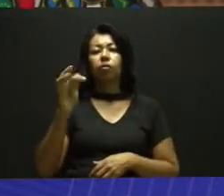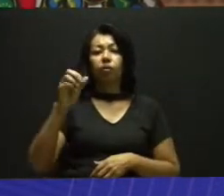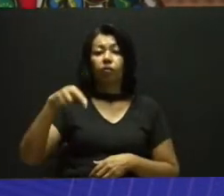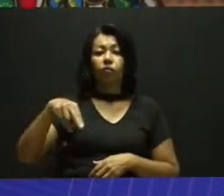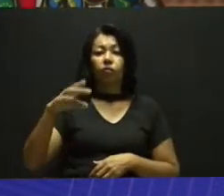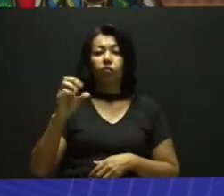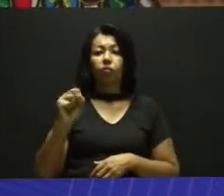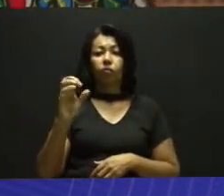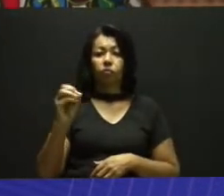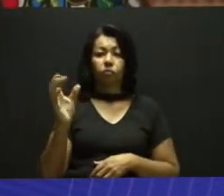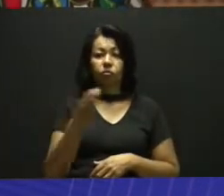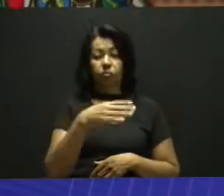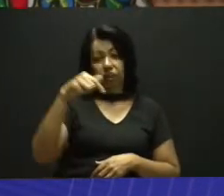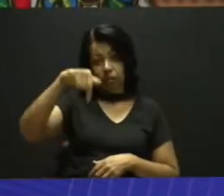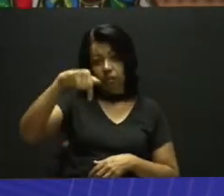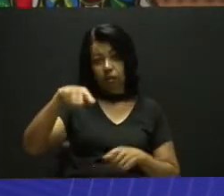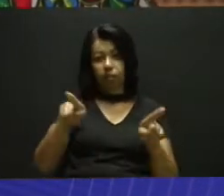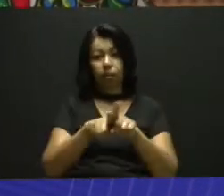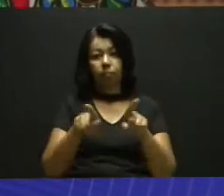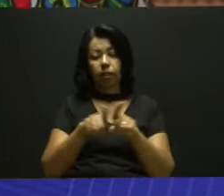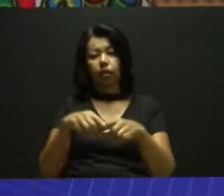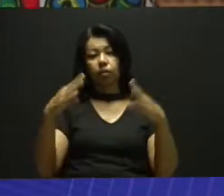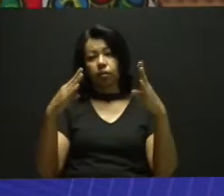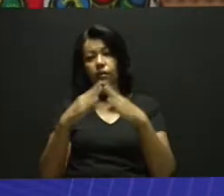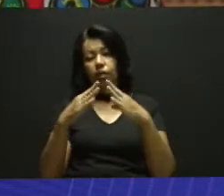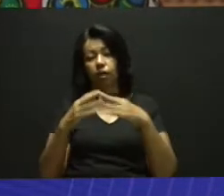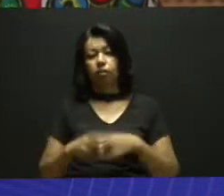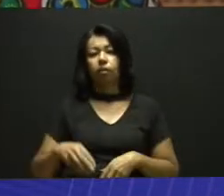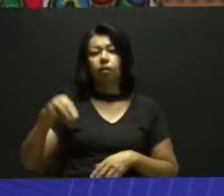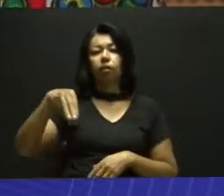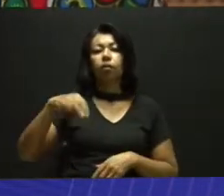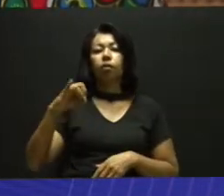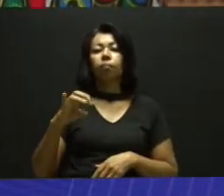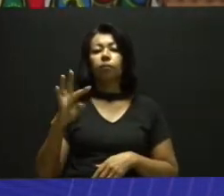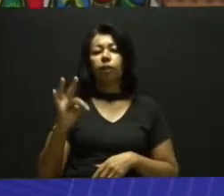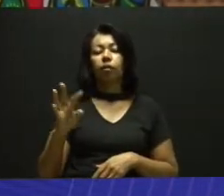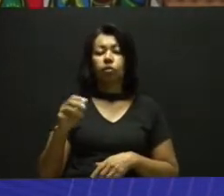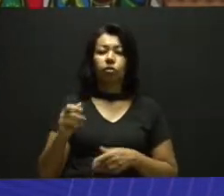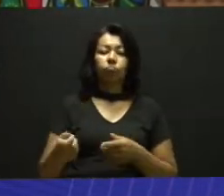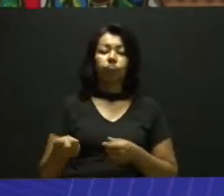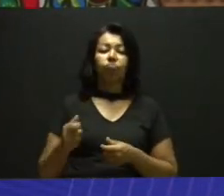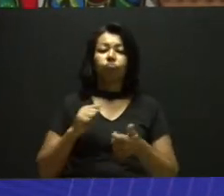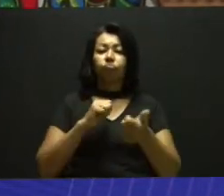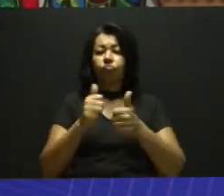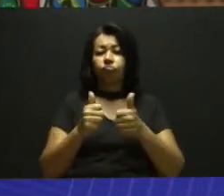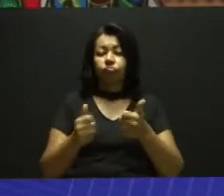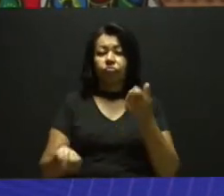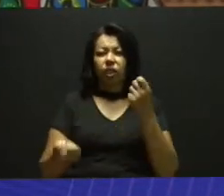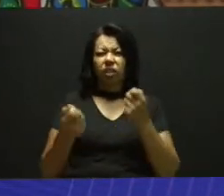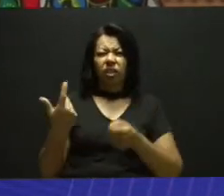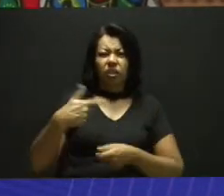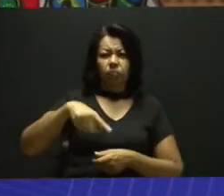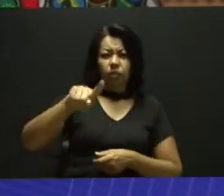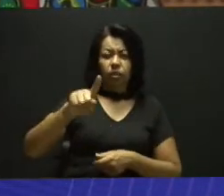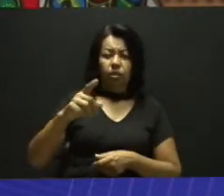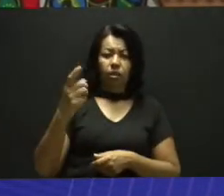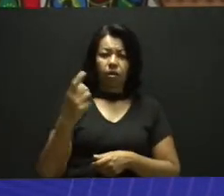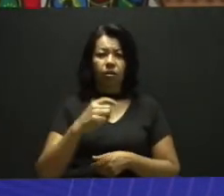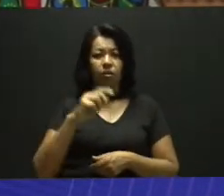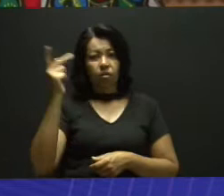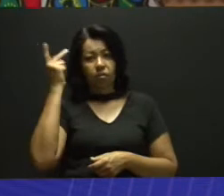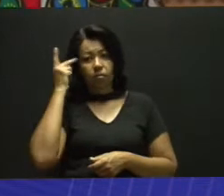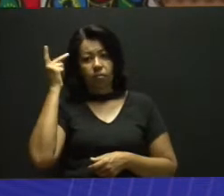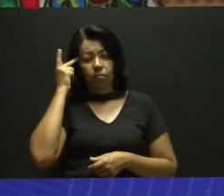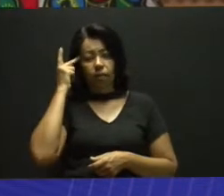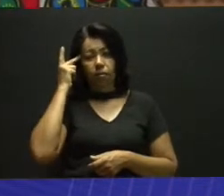casa a cerimônia de premiação mit internacional de atletismo em são paulo concurso de bandas e fanfarras em várias